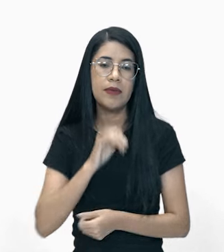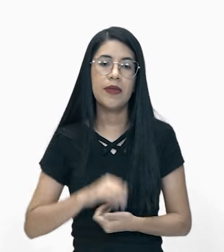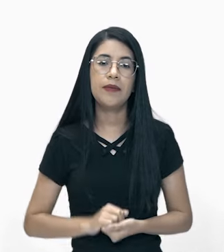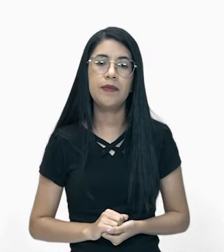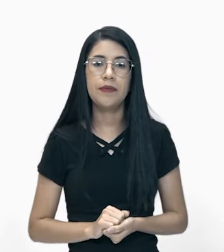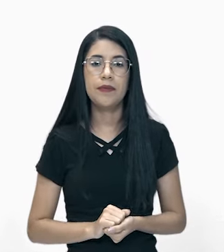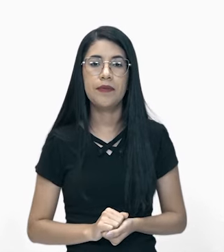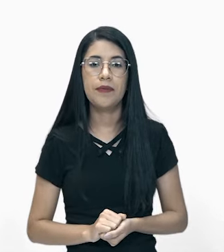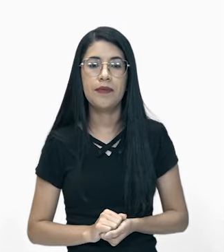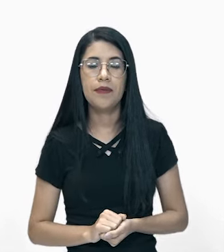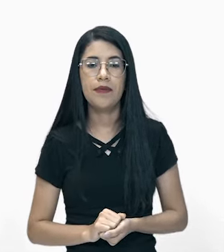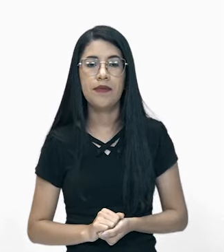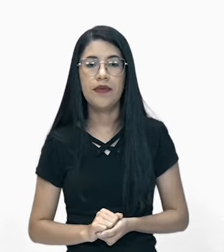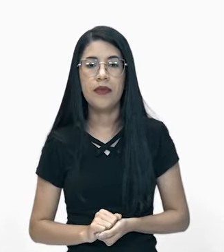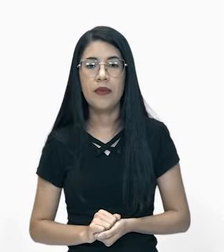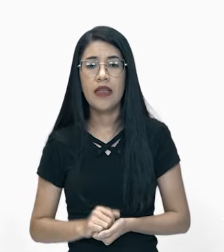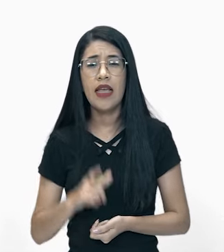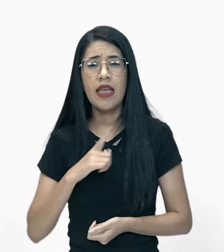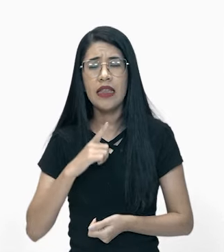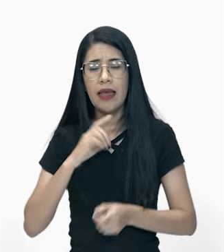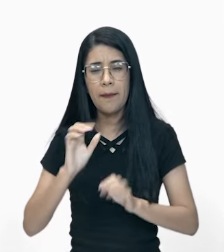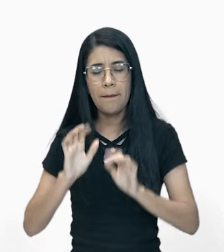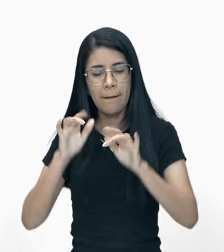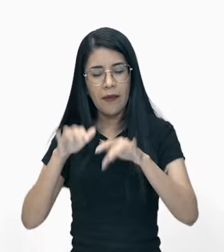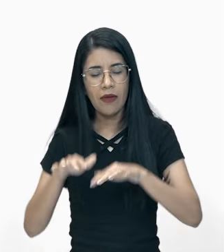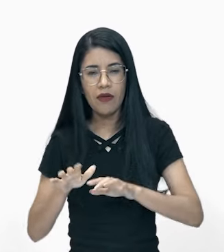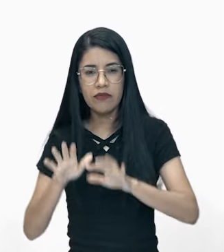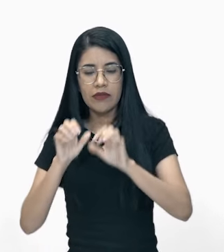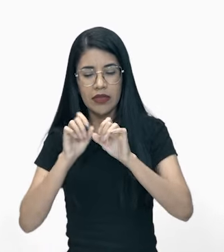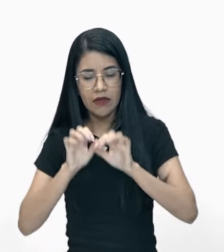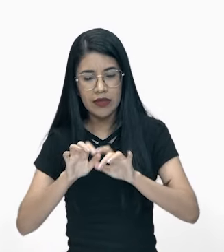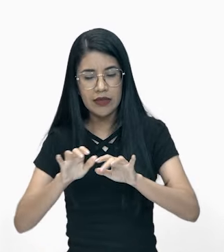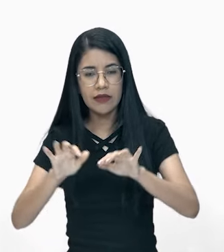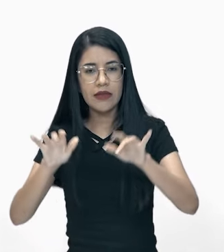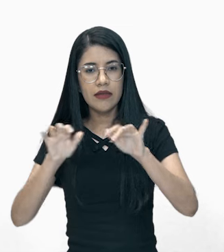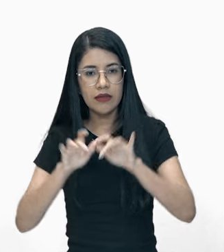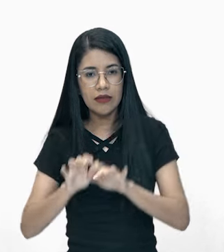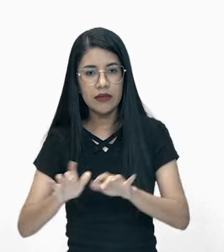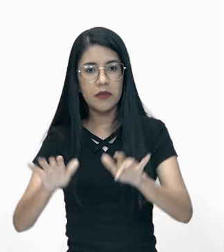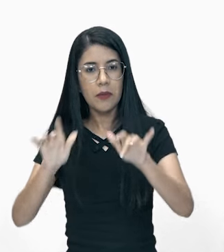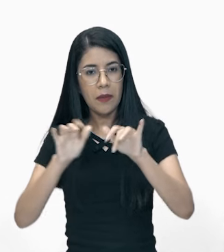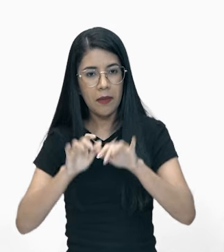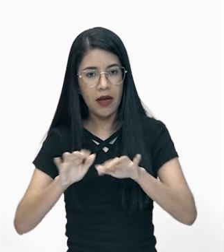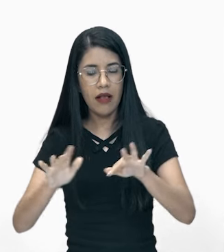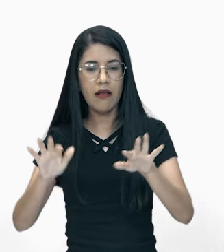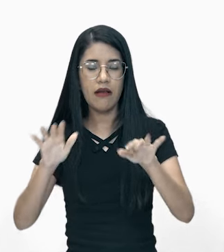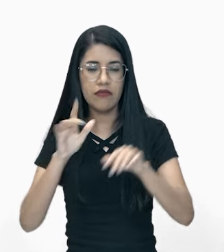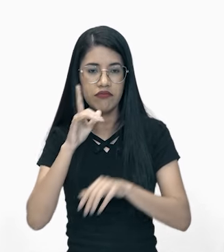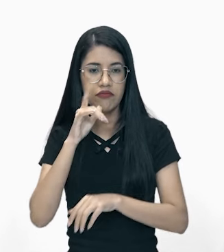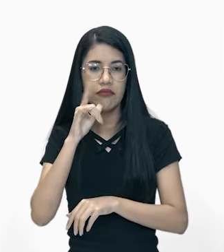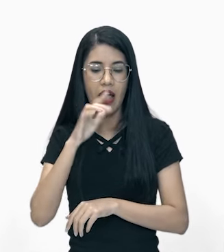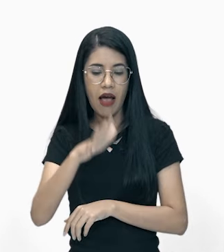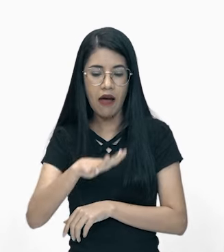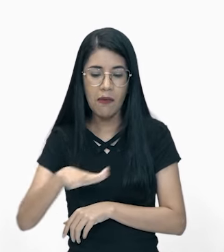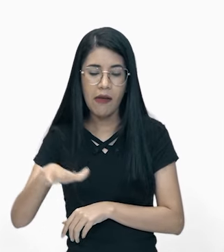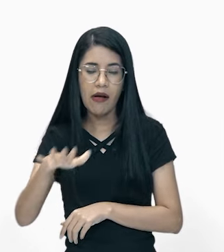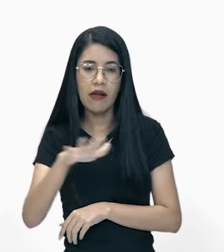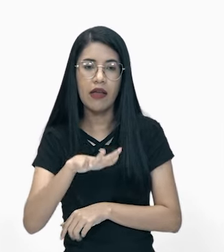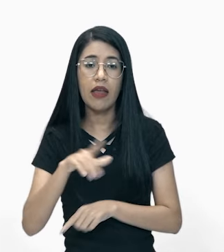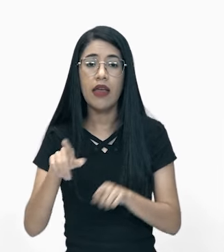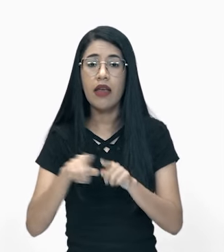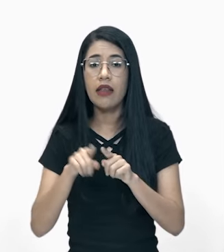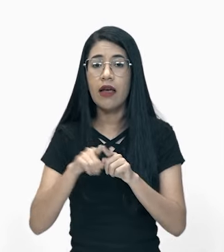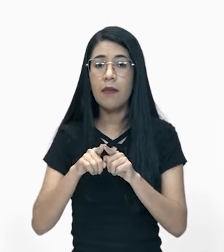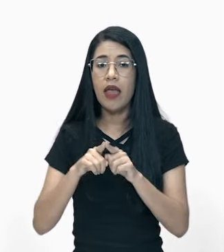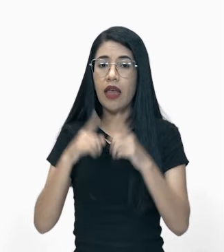imagem, que são perturbações que se propagam através da água. E as ondas sonoras que